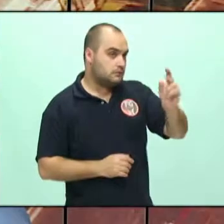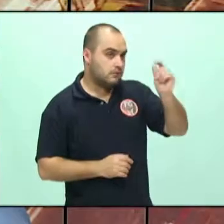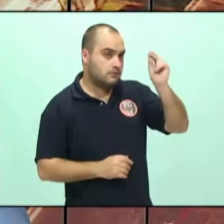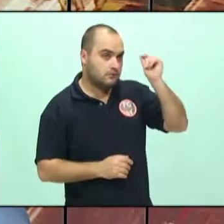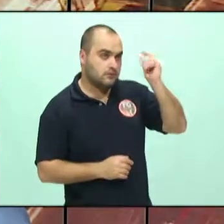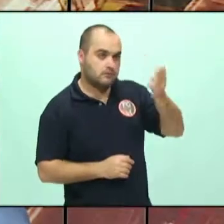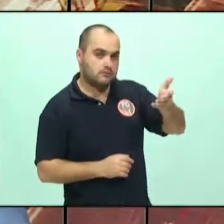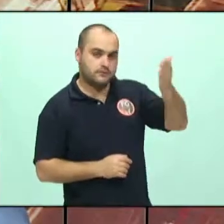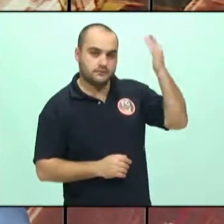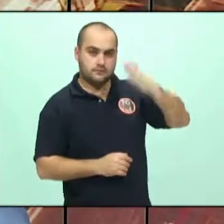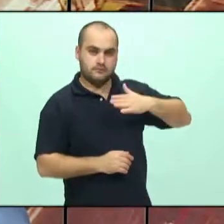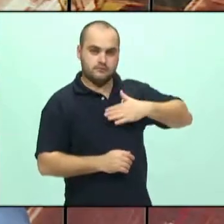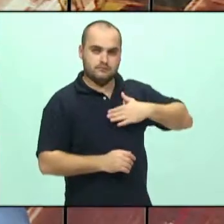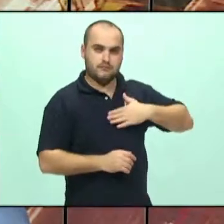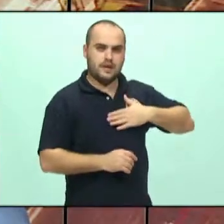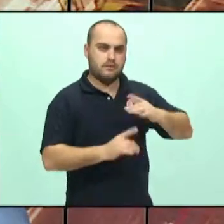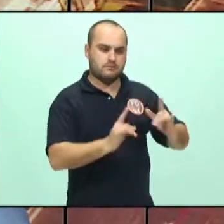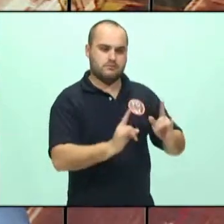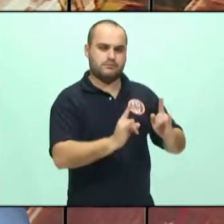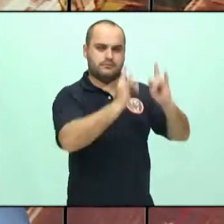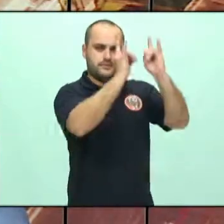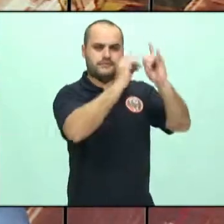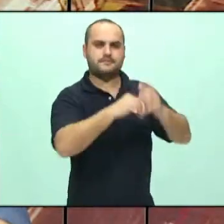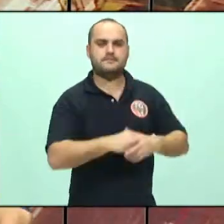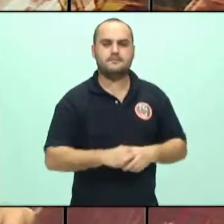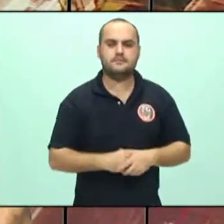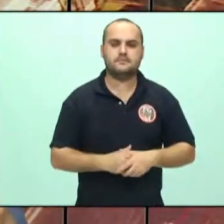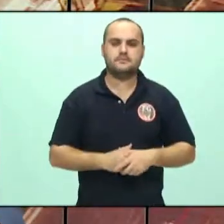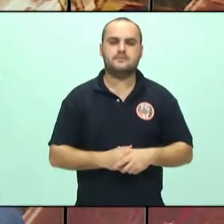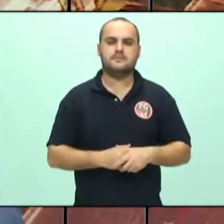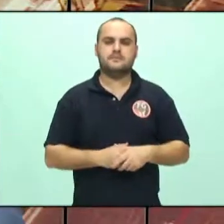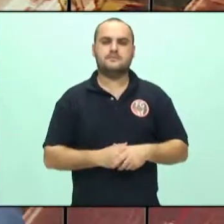condomínio horizontal, aqui na José Pereira Liberato,